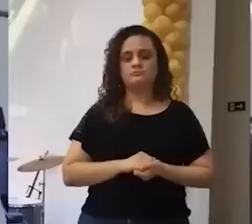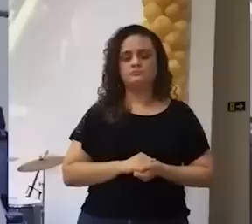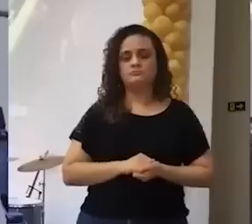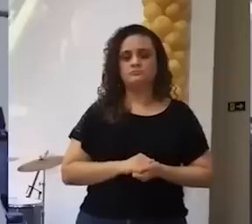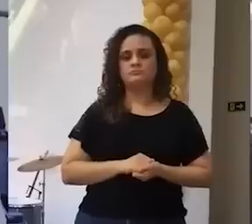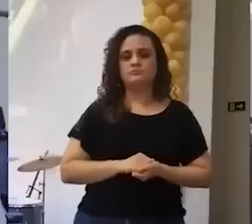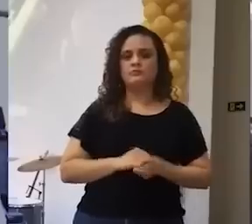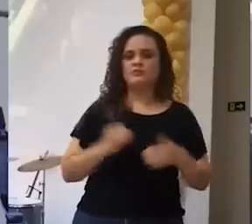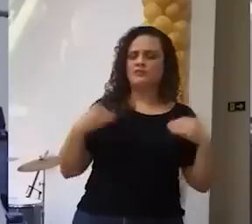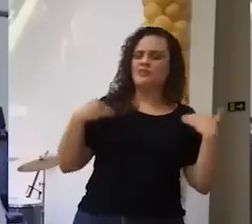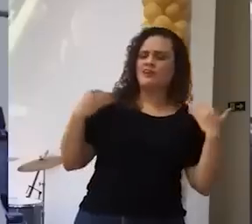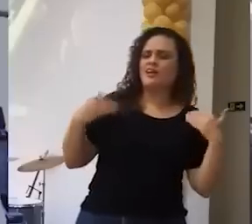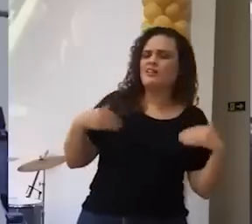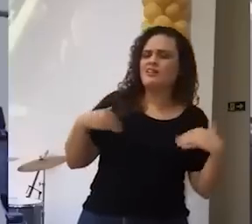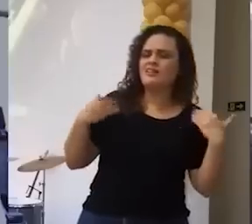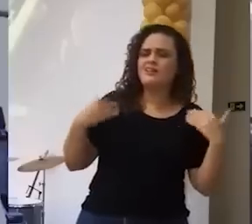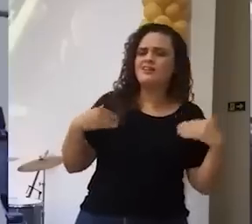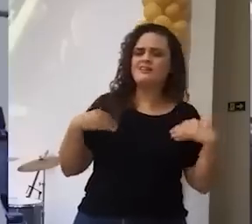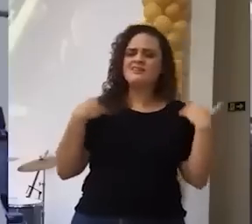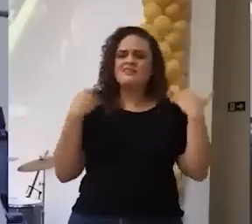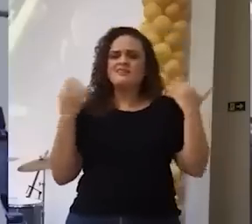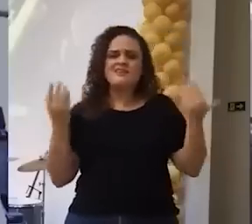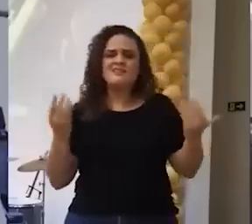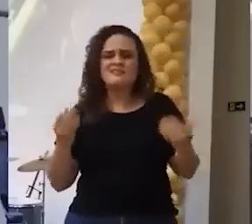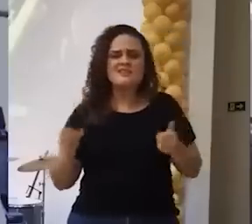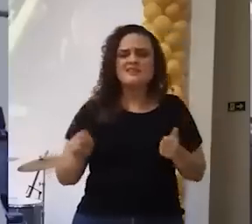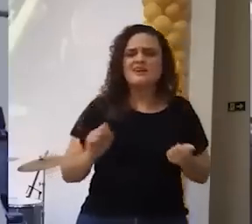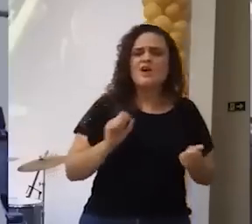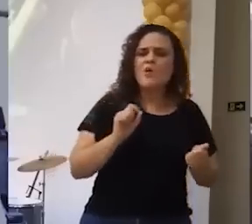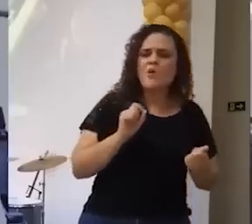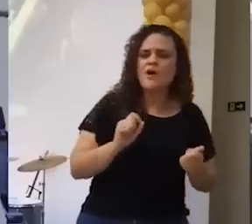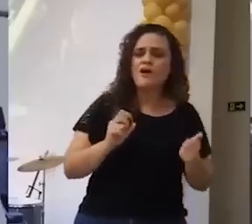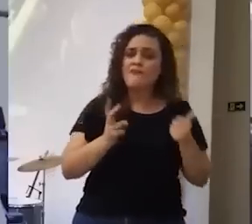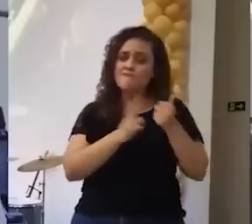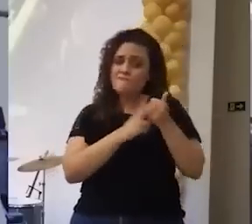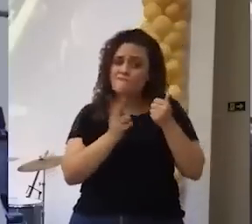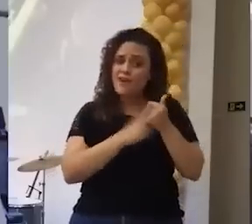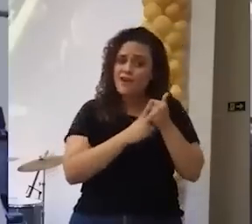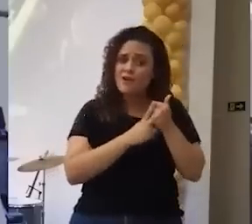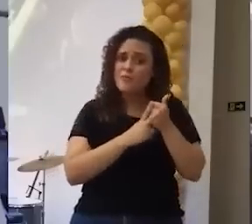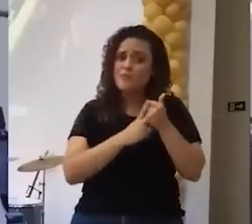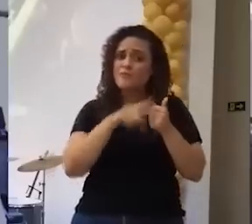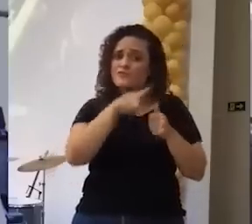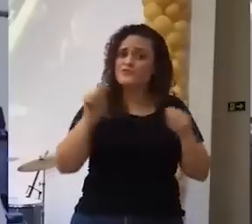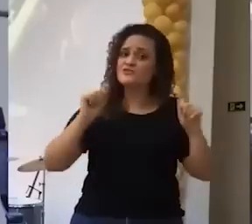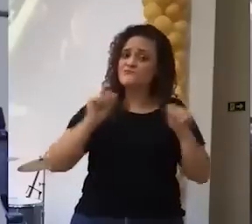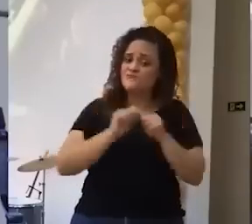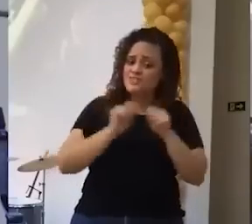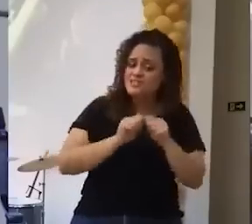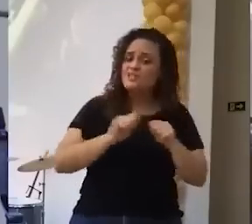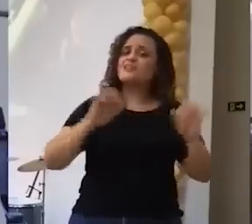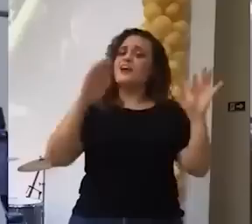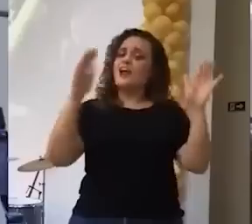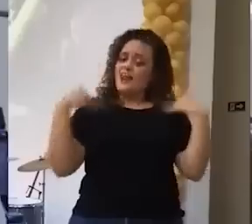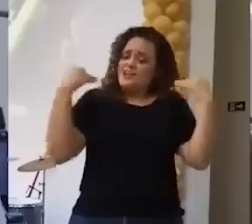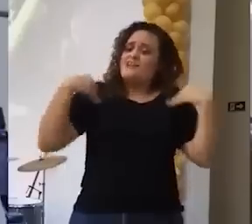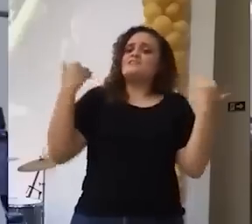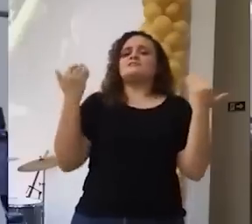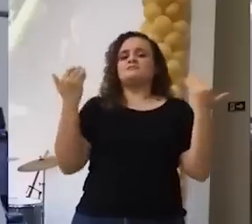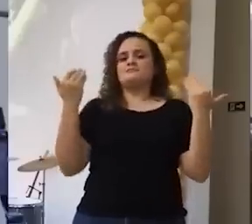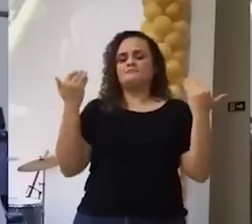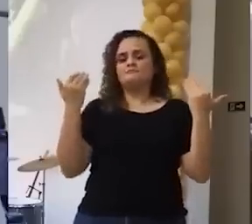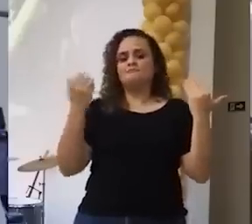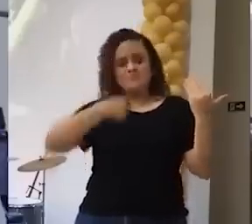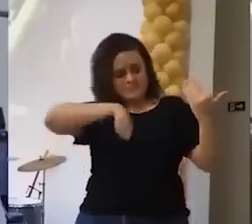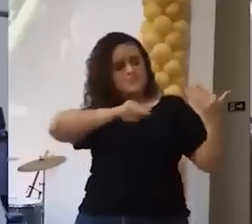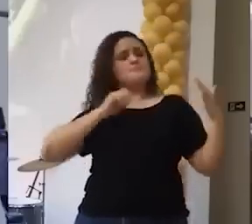Alegria aqui não é substantivo, é verbo, e verbo no imperativo. Em outras palavras, você